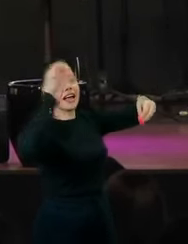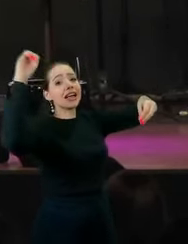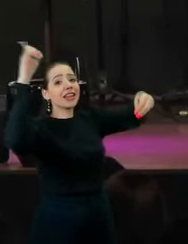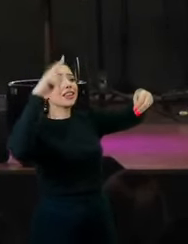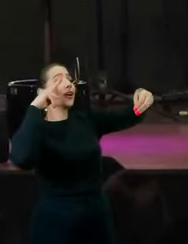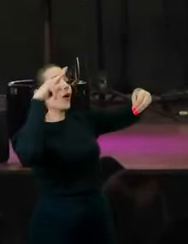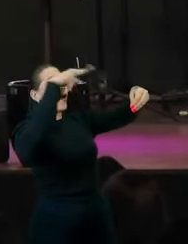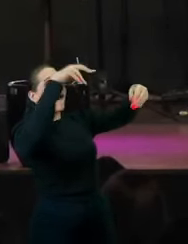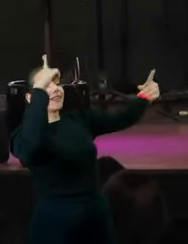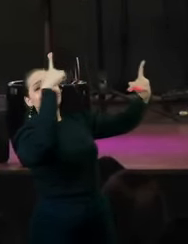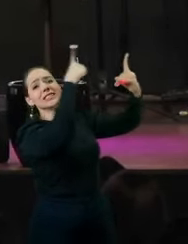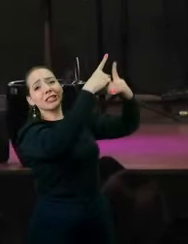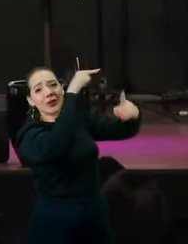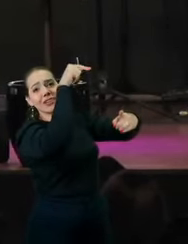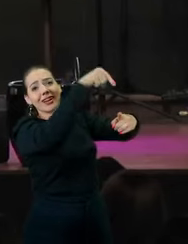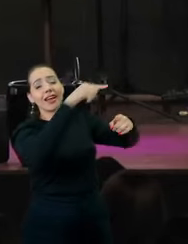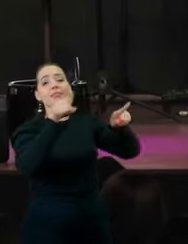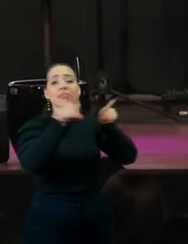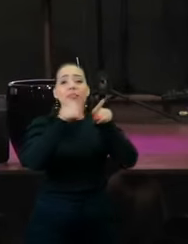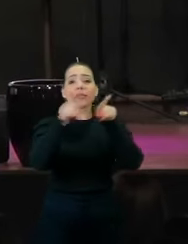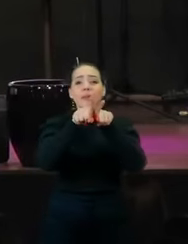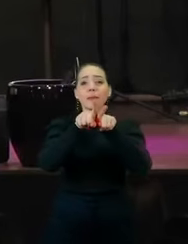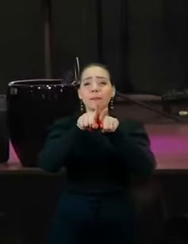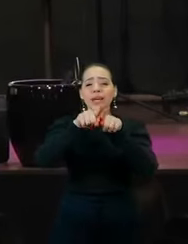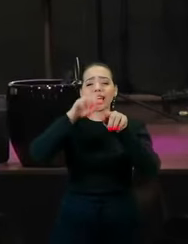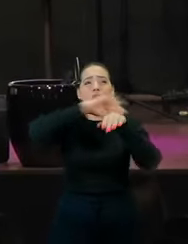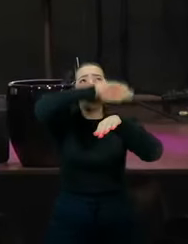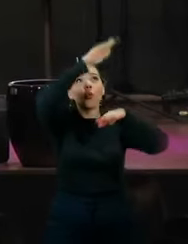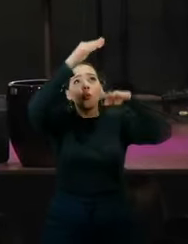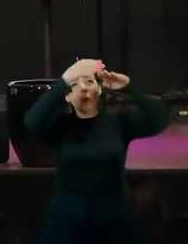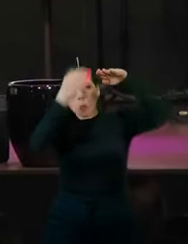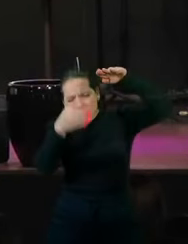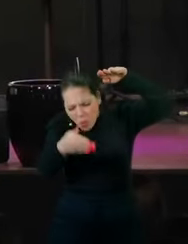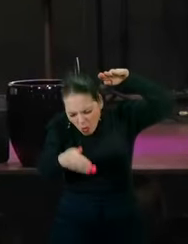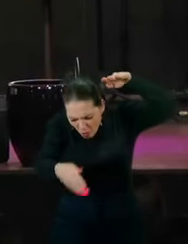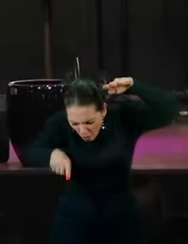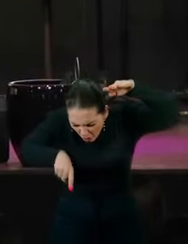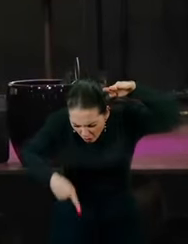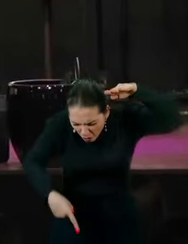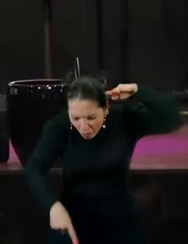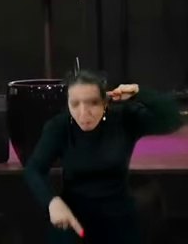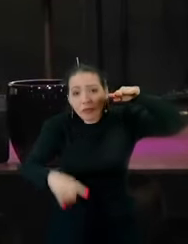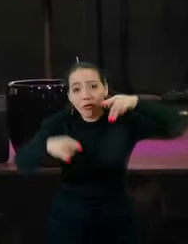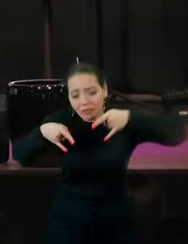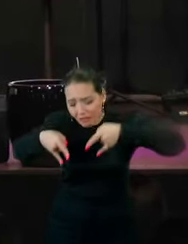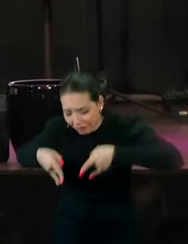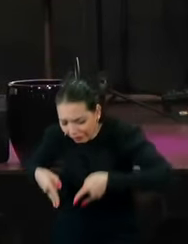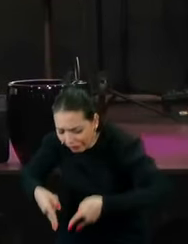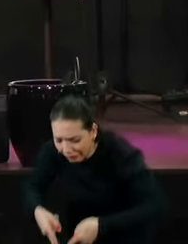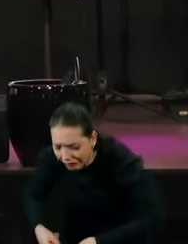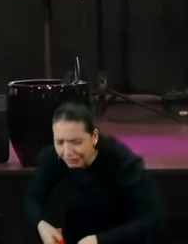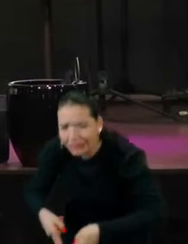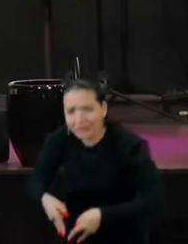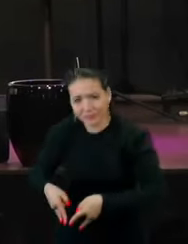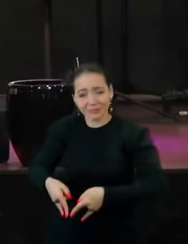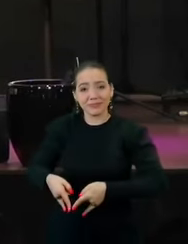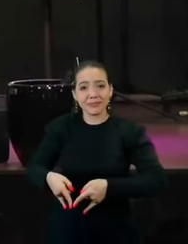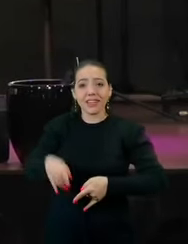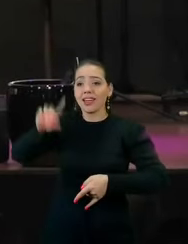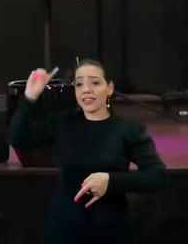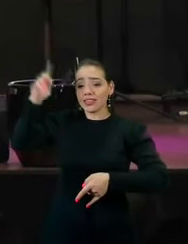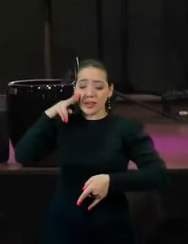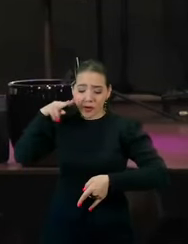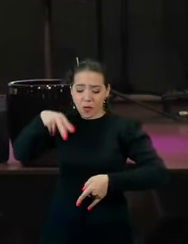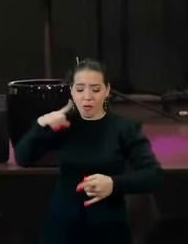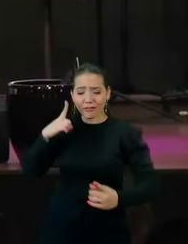voz. Eu te conheço. Elas me seguem. Eu amo Crônicas de Nárnia. Quando o primeiro